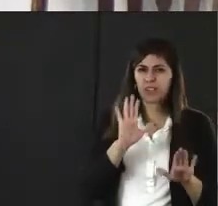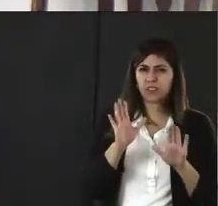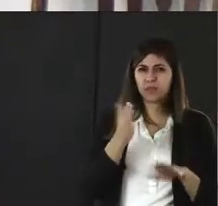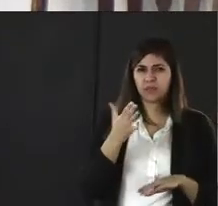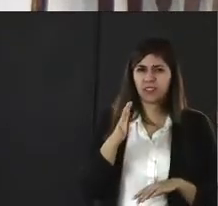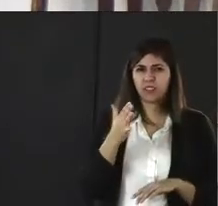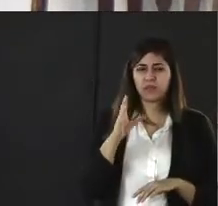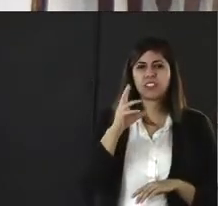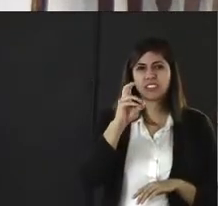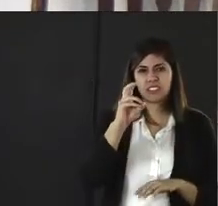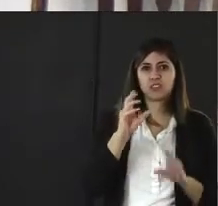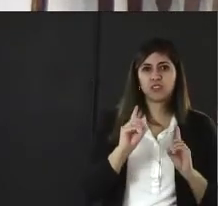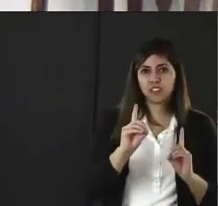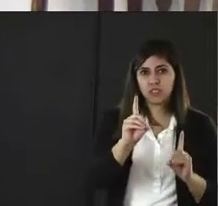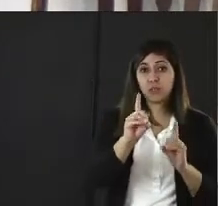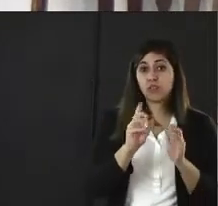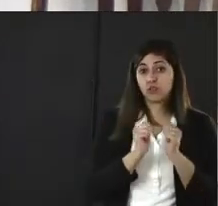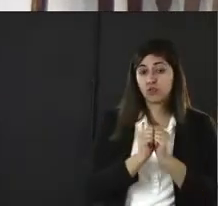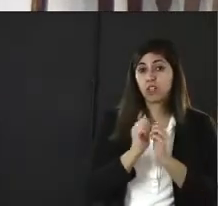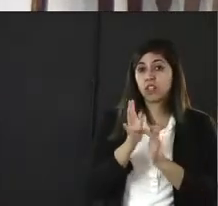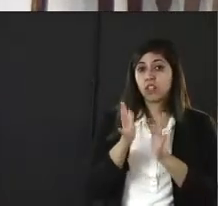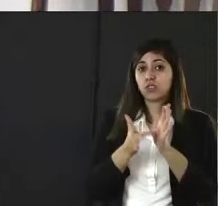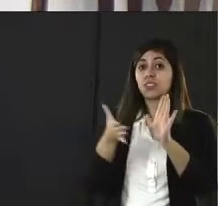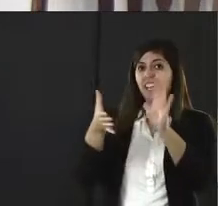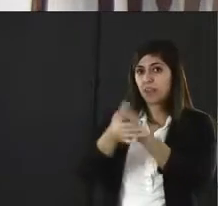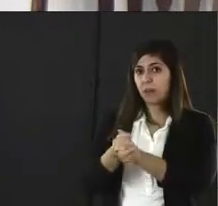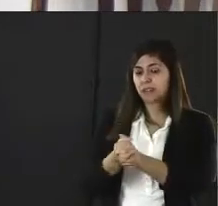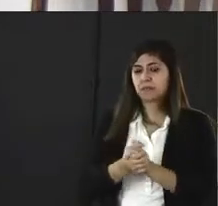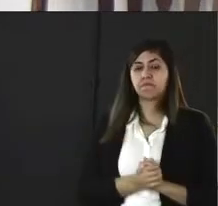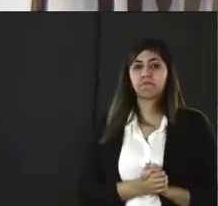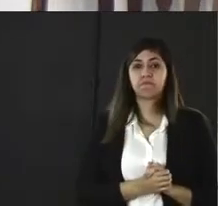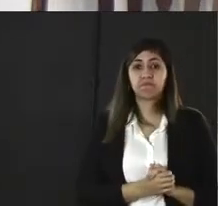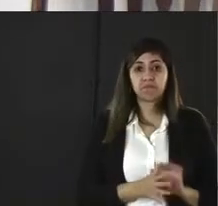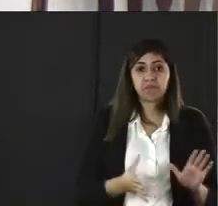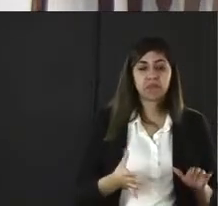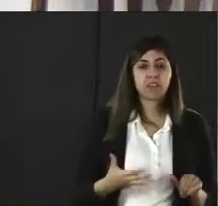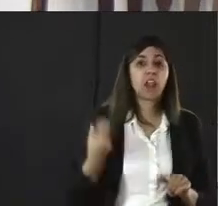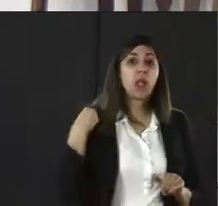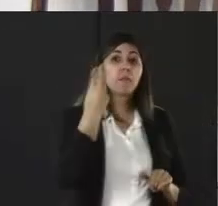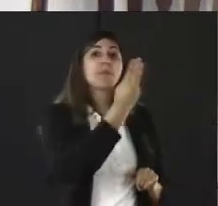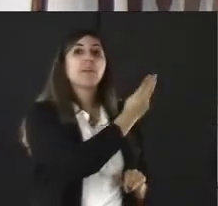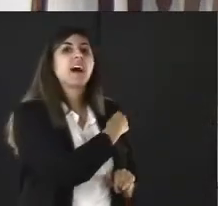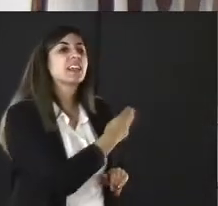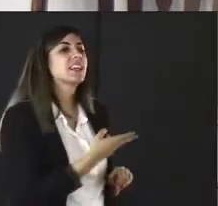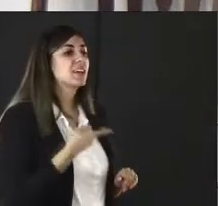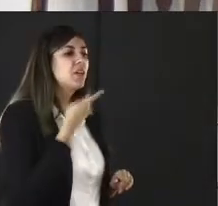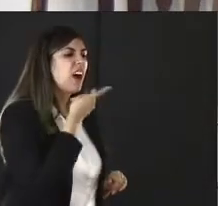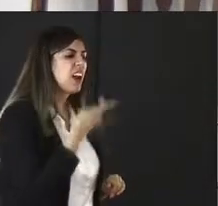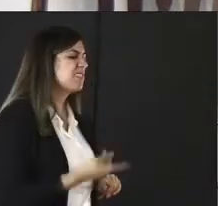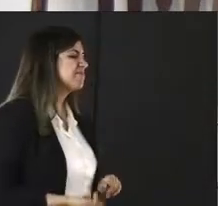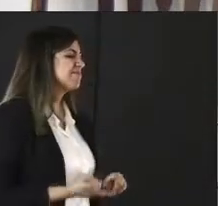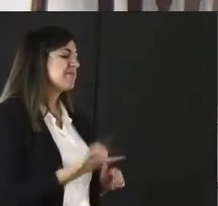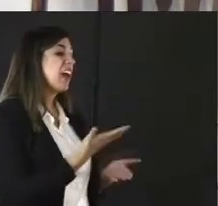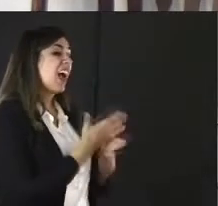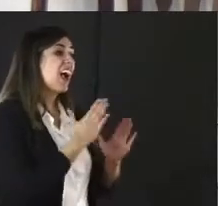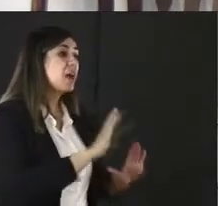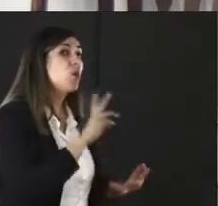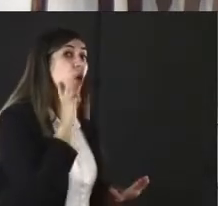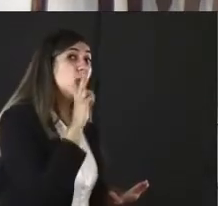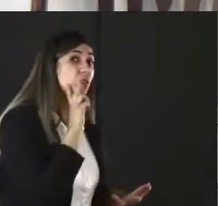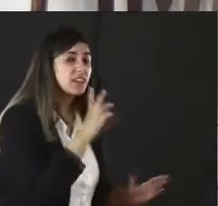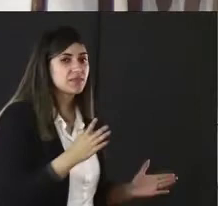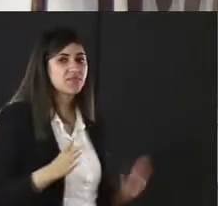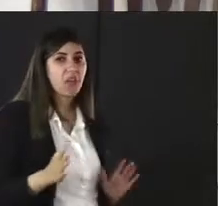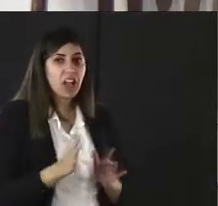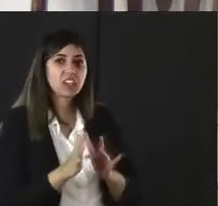cinco discípulos eles estão com jesus eles ouvem a mãe de jesus falar não há mais vinho o que seria é